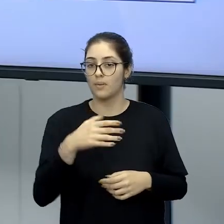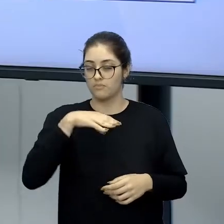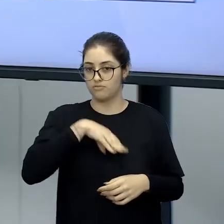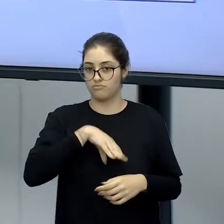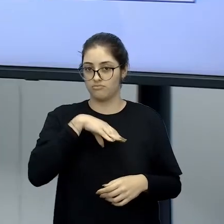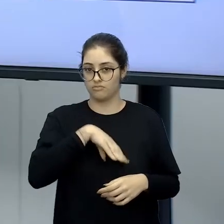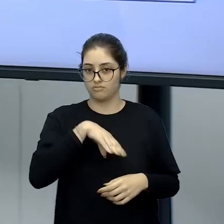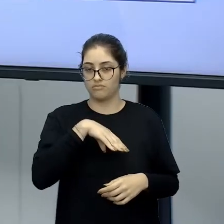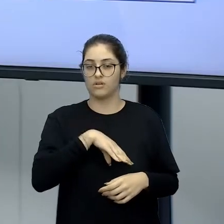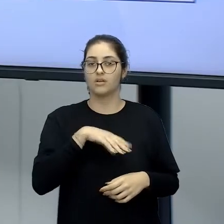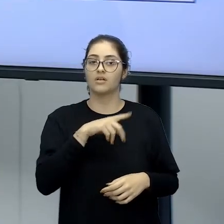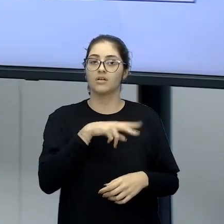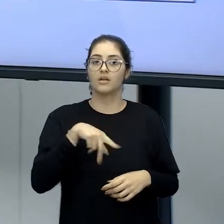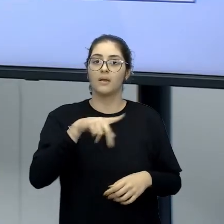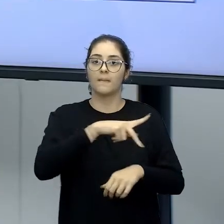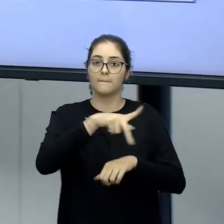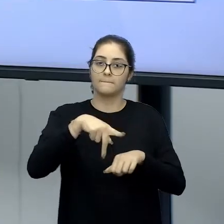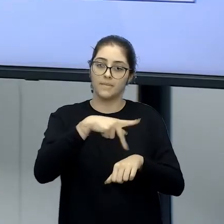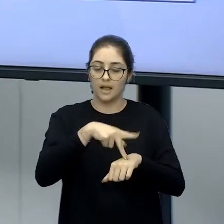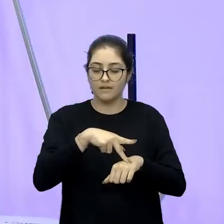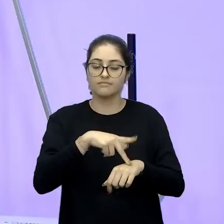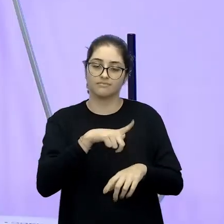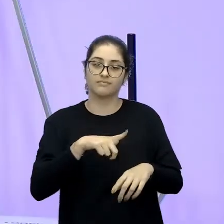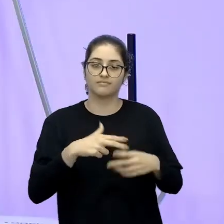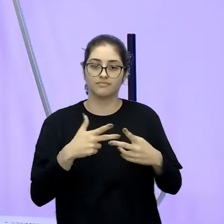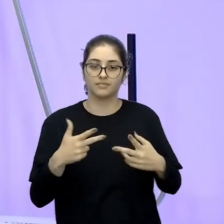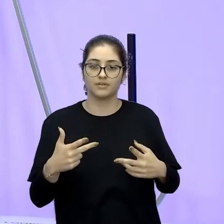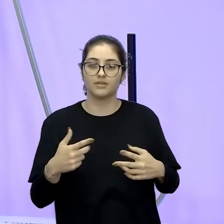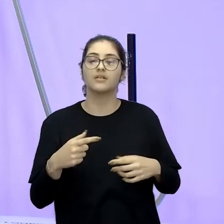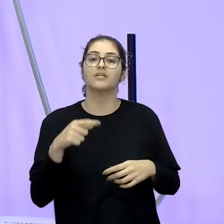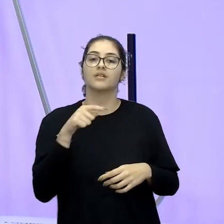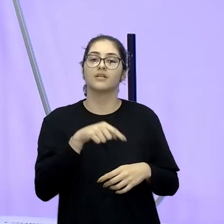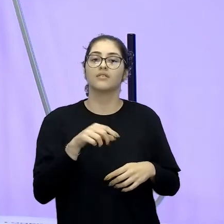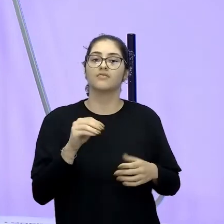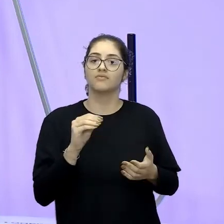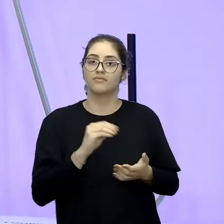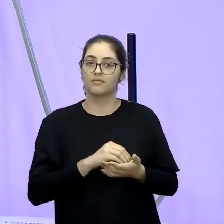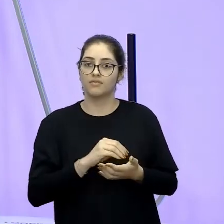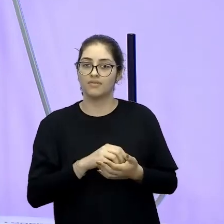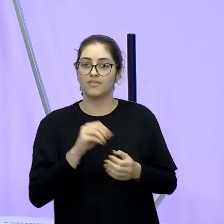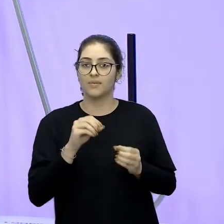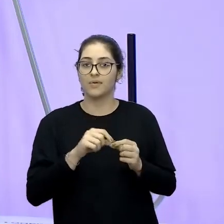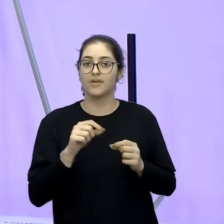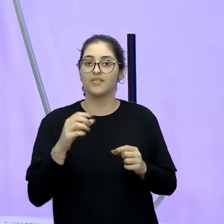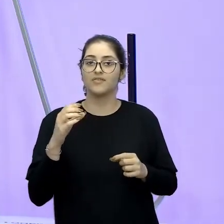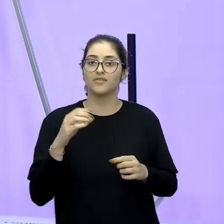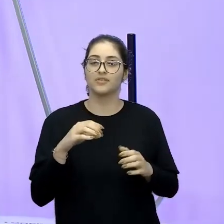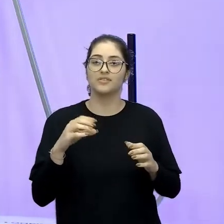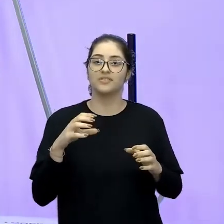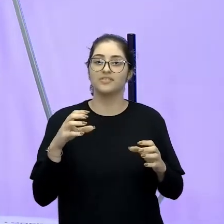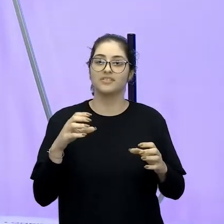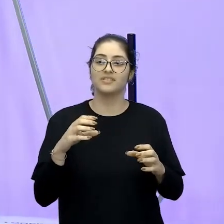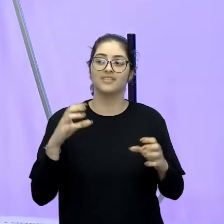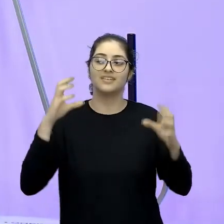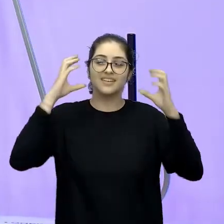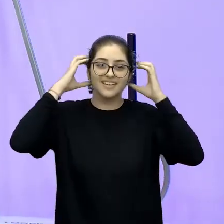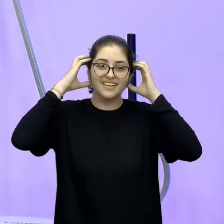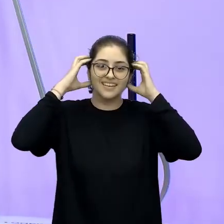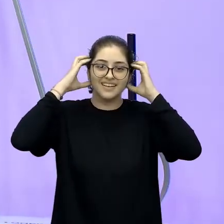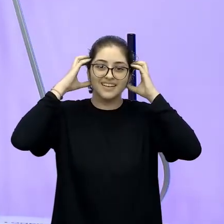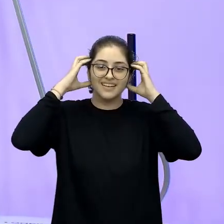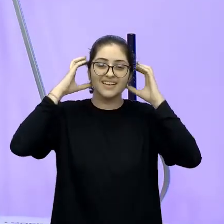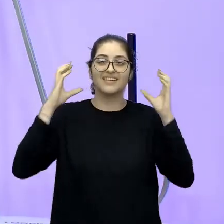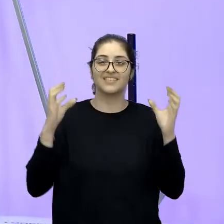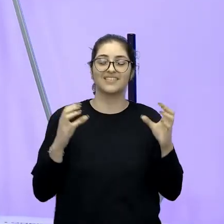alguns países aí também se fala língua portuguesa. Exato. No meu caso aqui tá faltando um pouco de fono, tá toda hora gaguejando. E